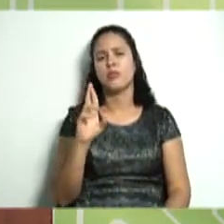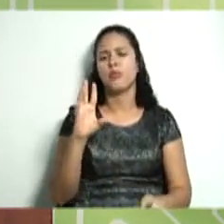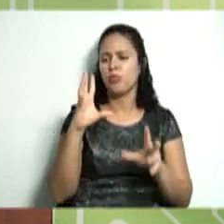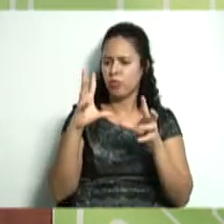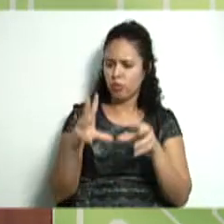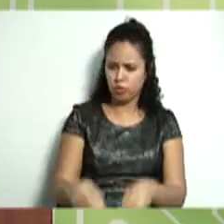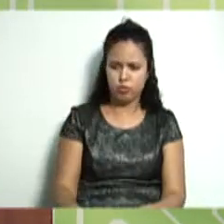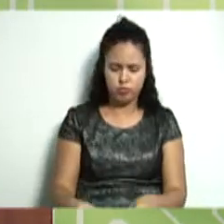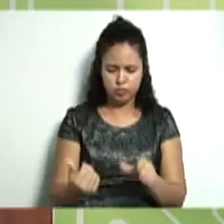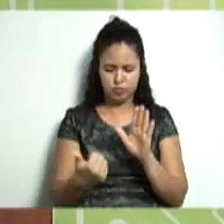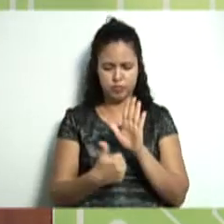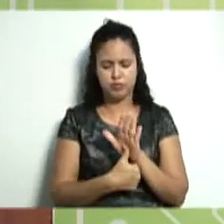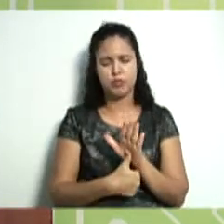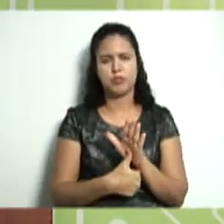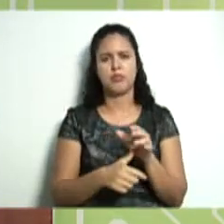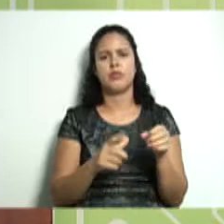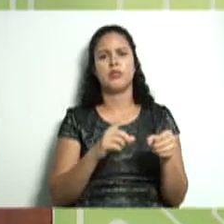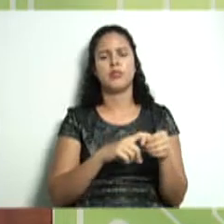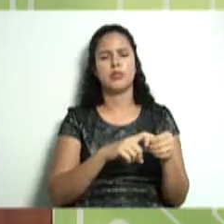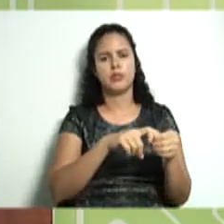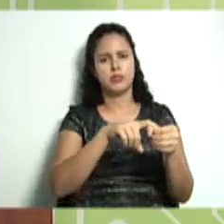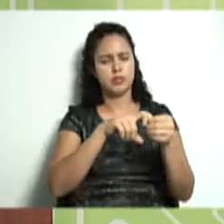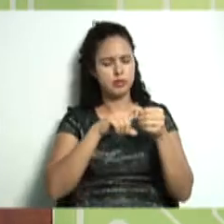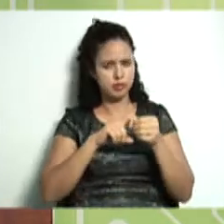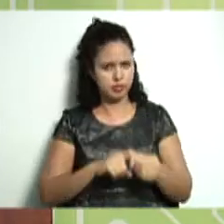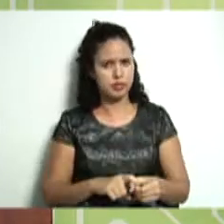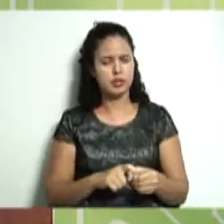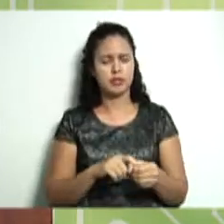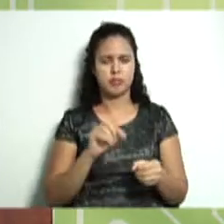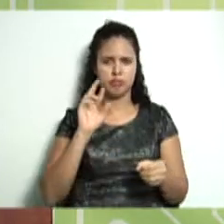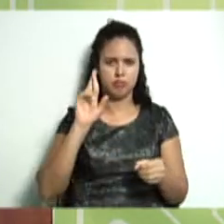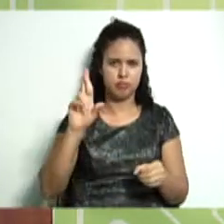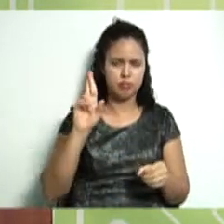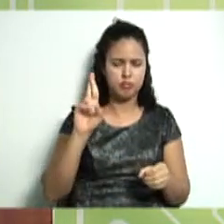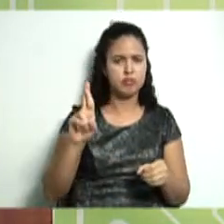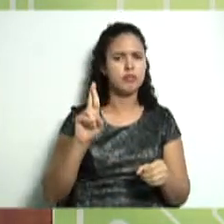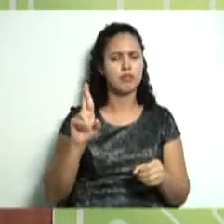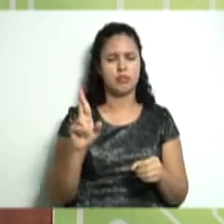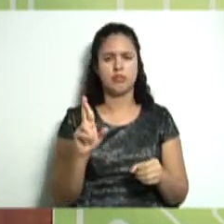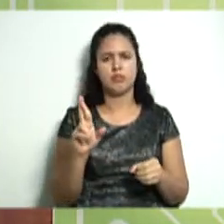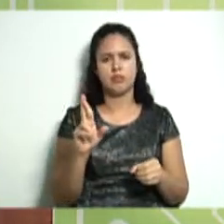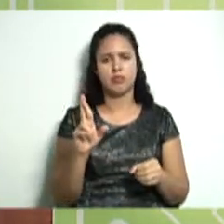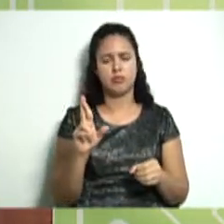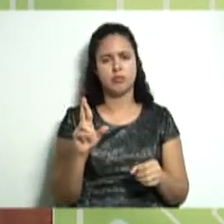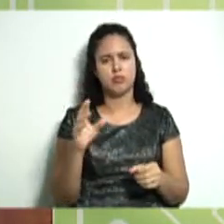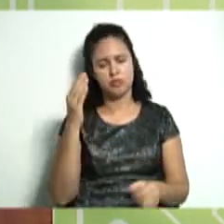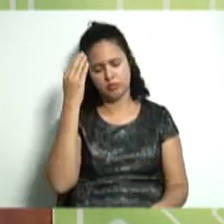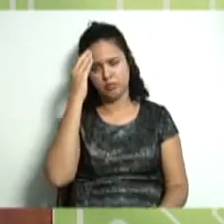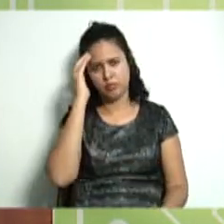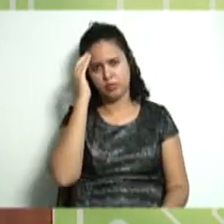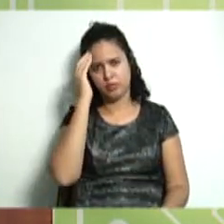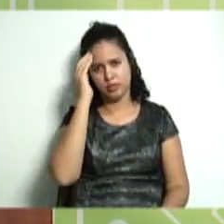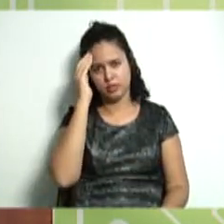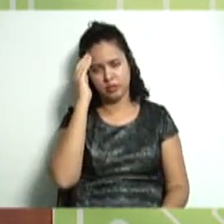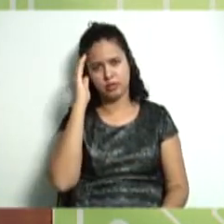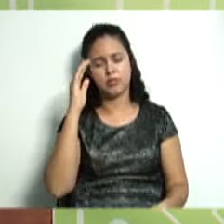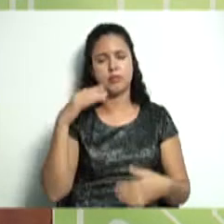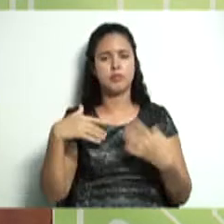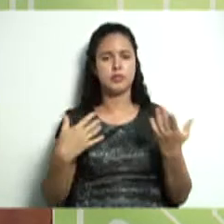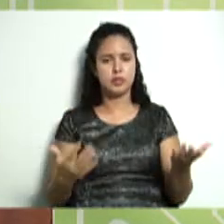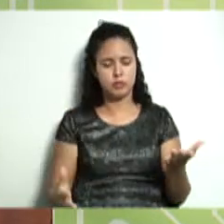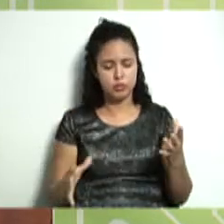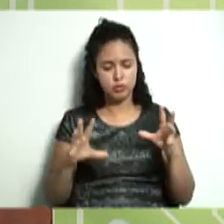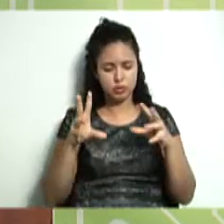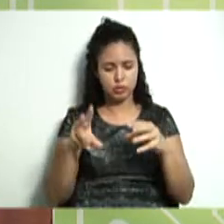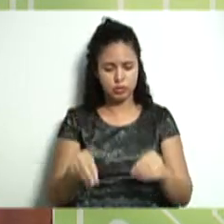prejuízo financeiro aqui, também é responsabilidade de todos os cooperados participar dessa